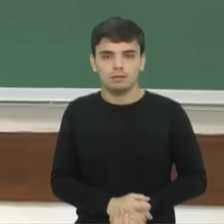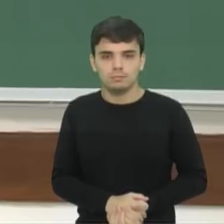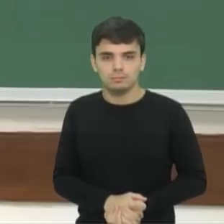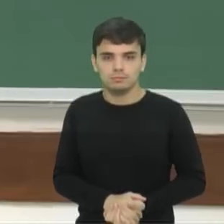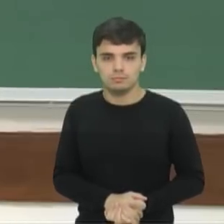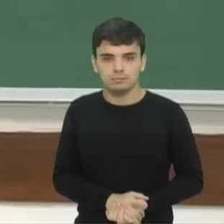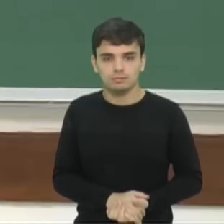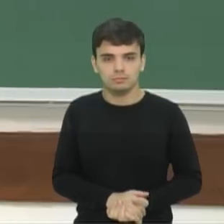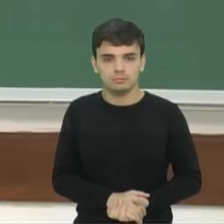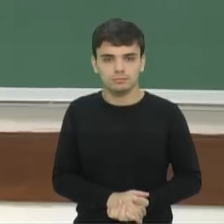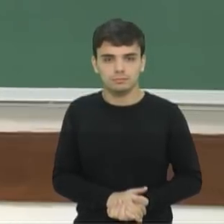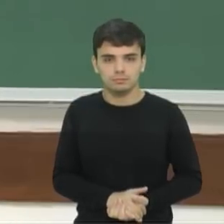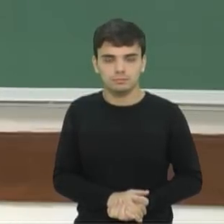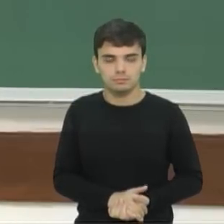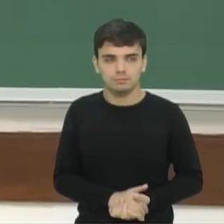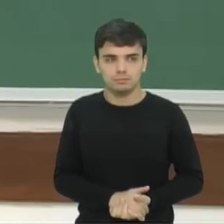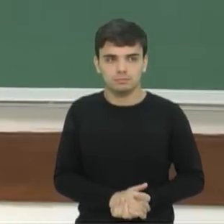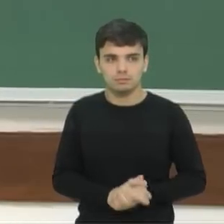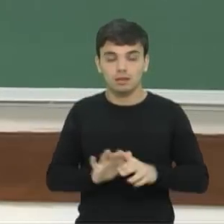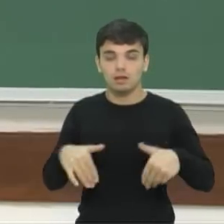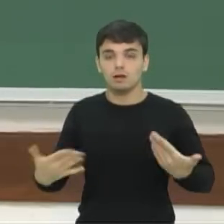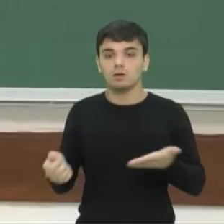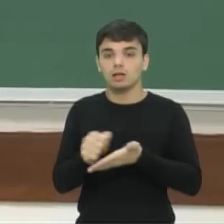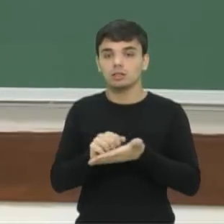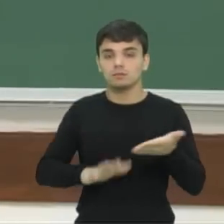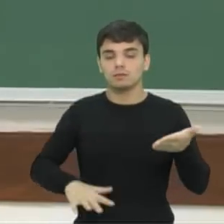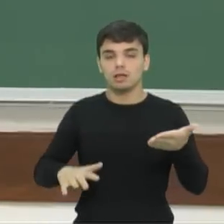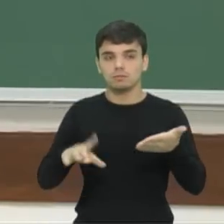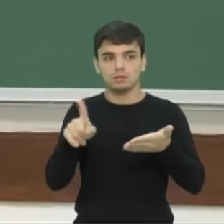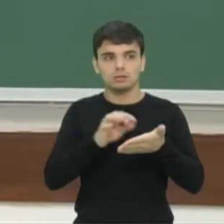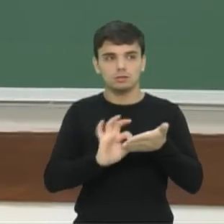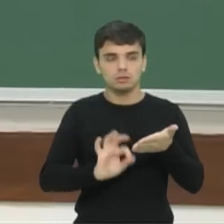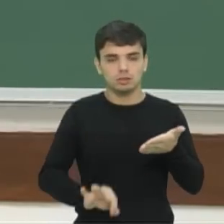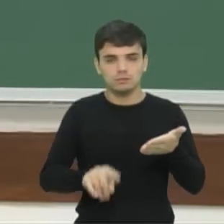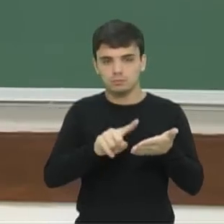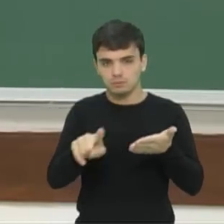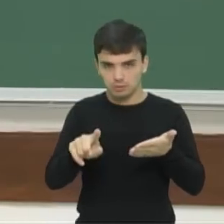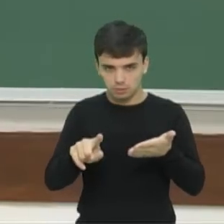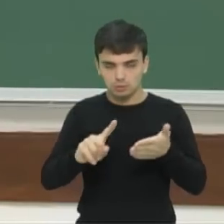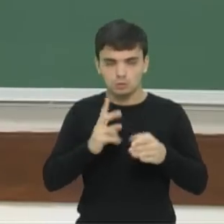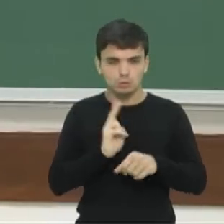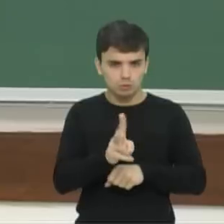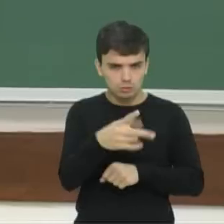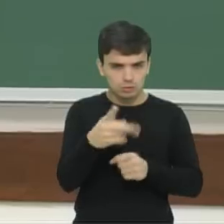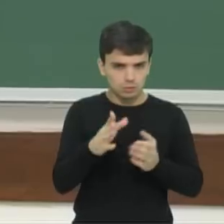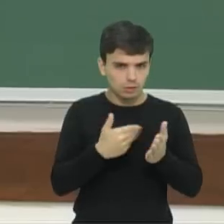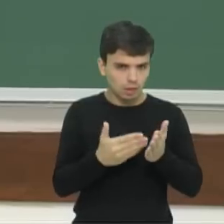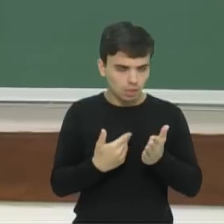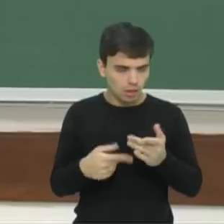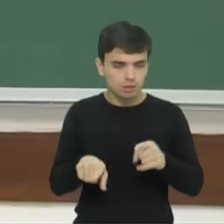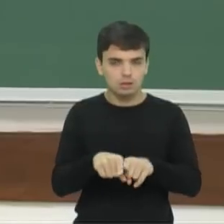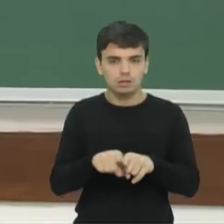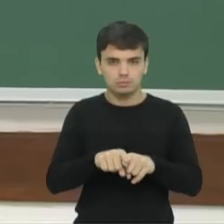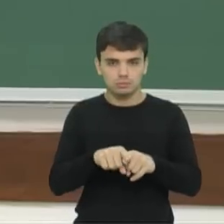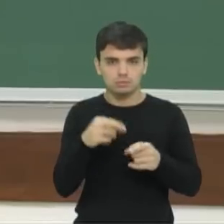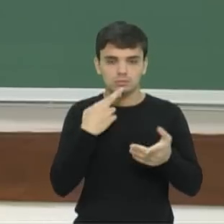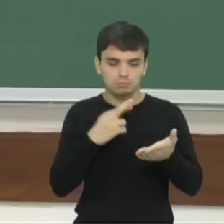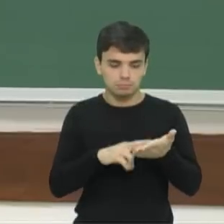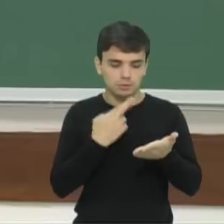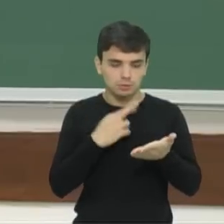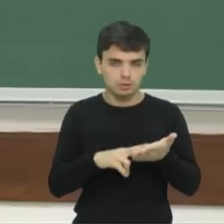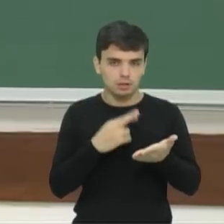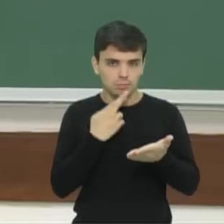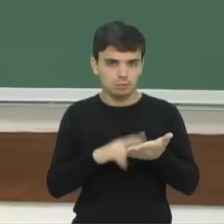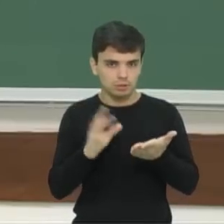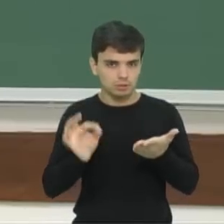do judô. Agora atividade descritiva, mais um exercício, essa vez descritivo, então continua no seu caderno, continua as anotações